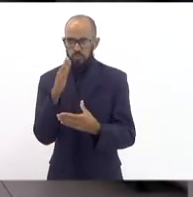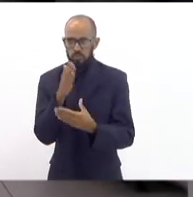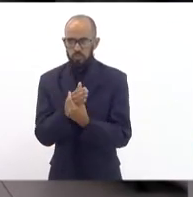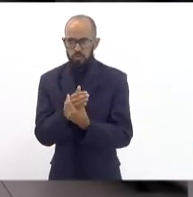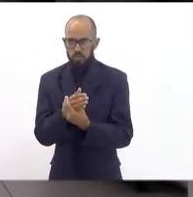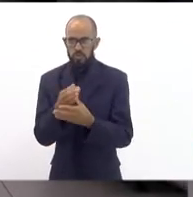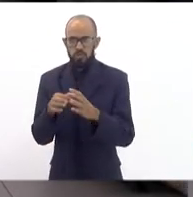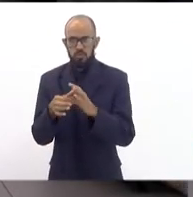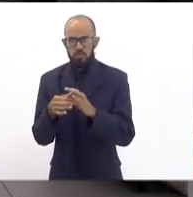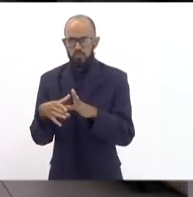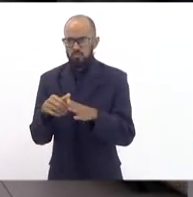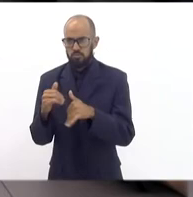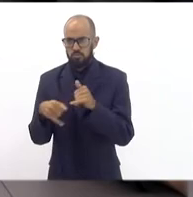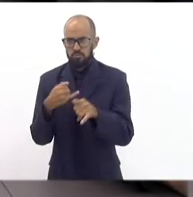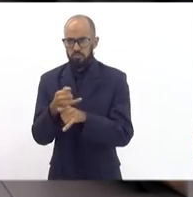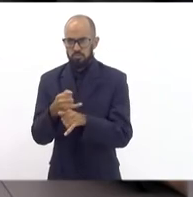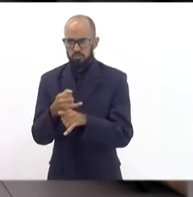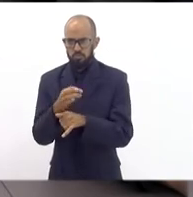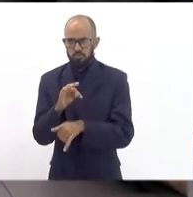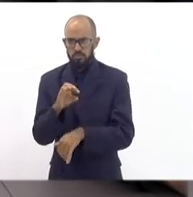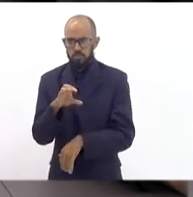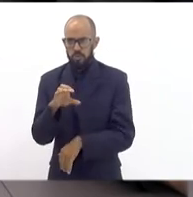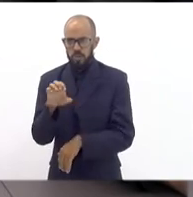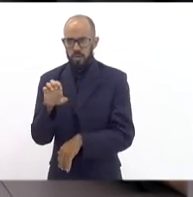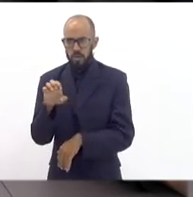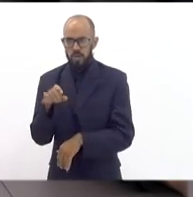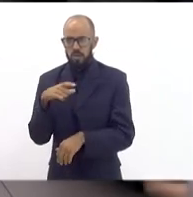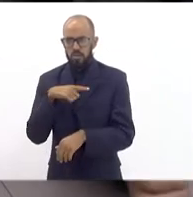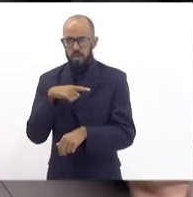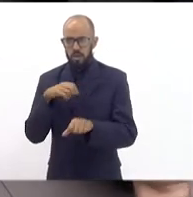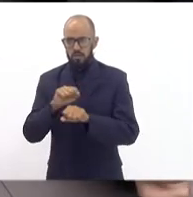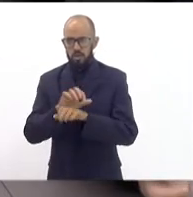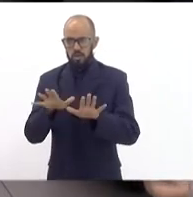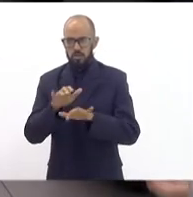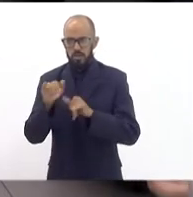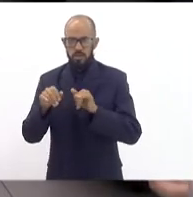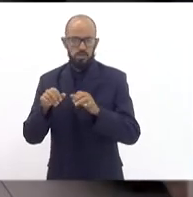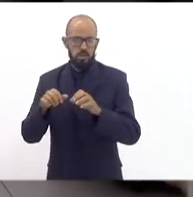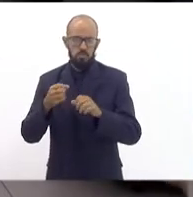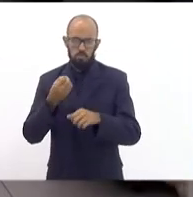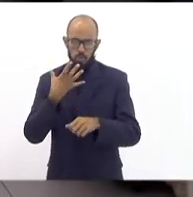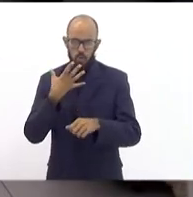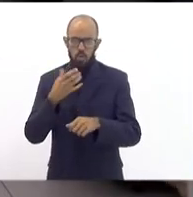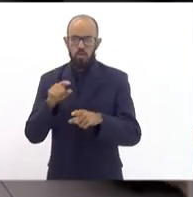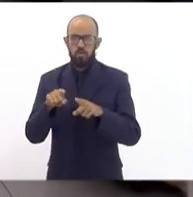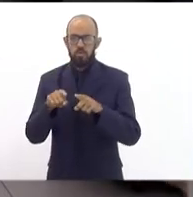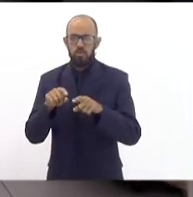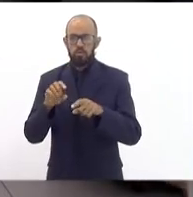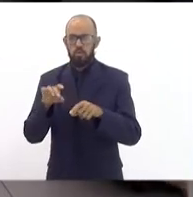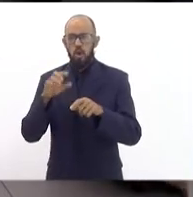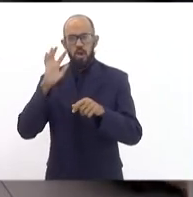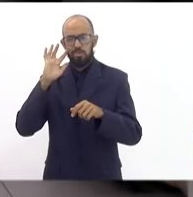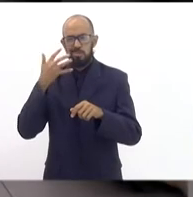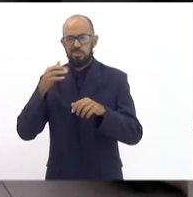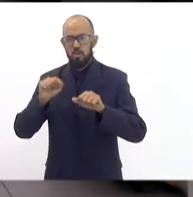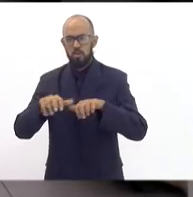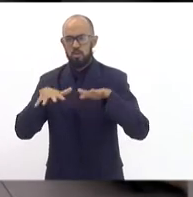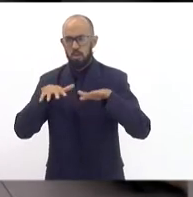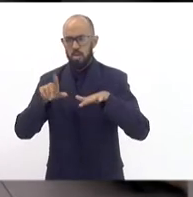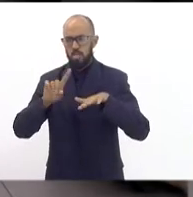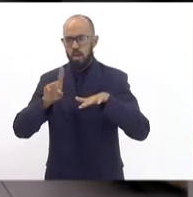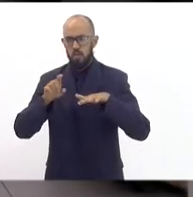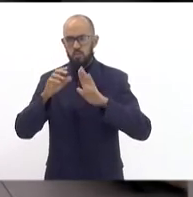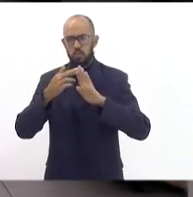disponíveis na internet. Né? O TCE tem uma transparência muito boa, não só as decisões plenárias, mas o relatório de auditoria,